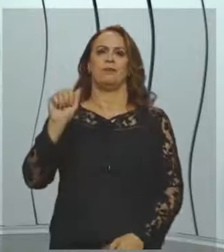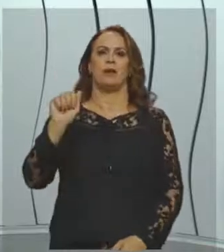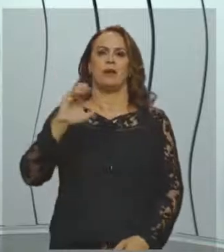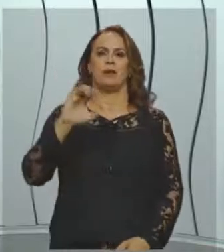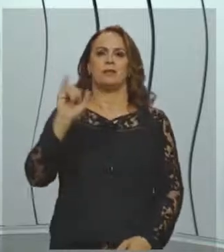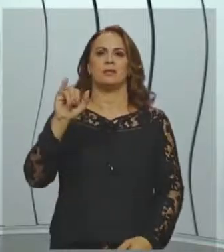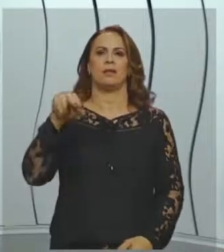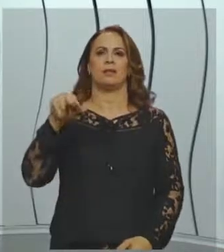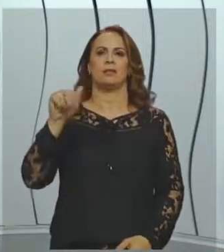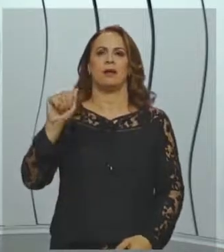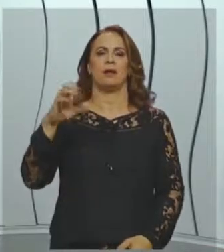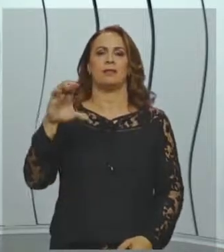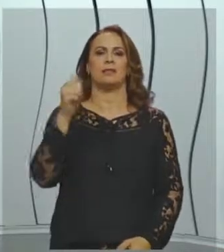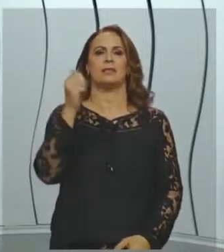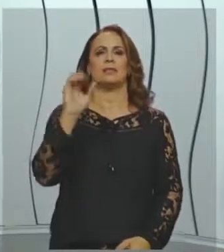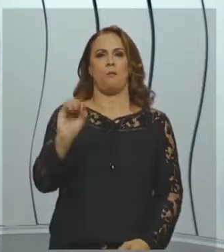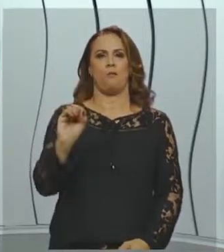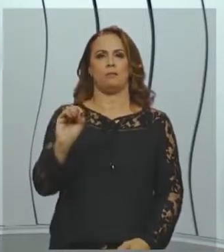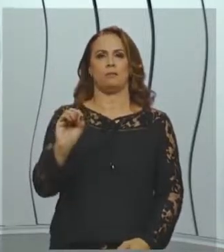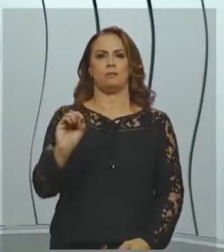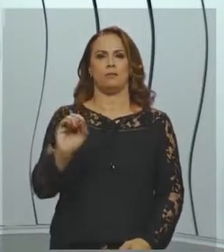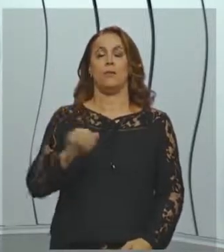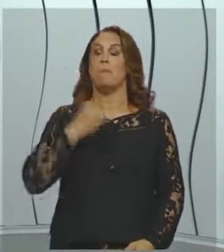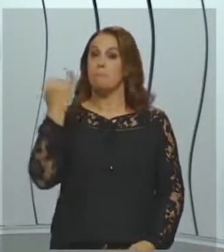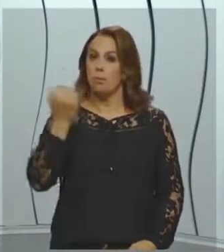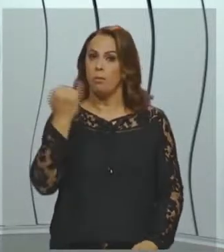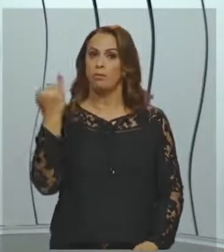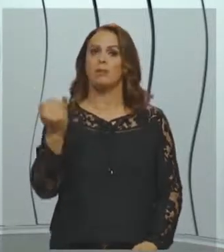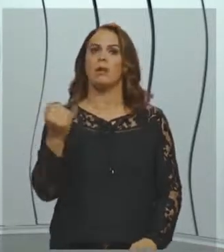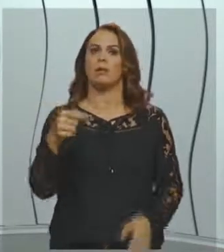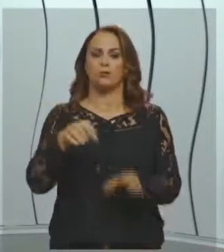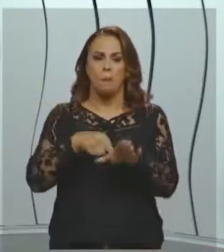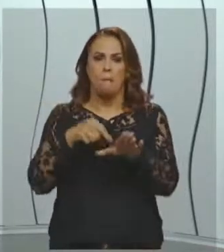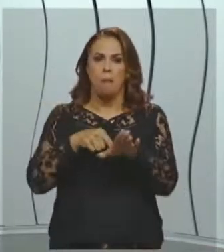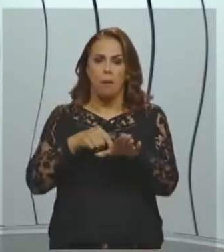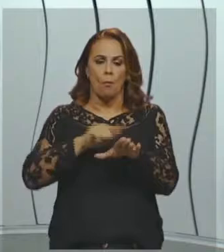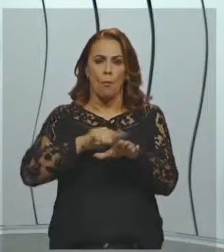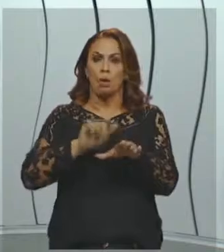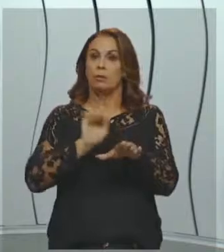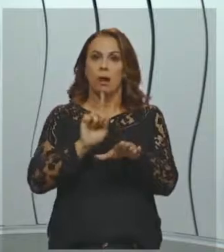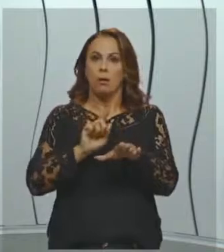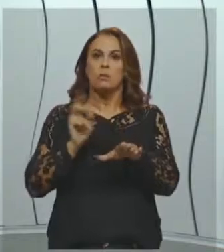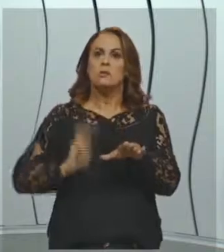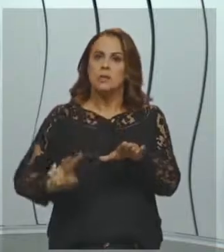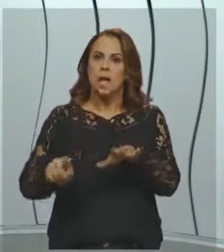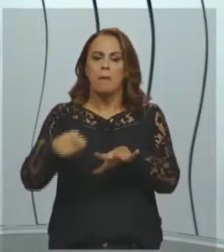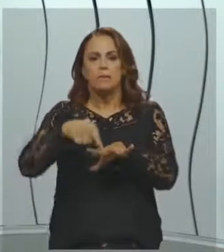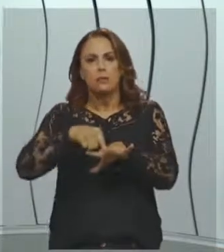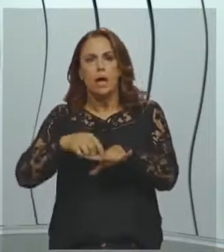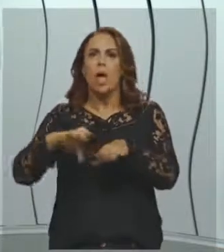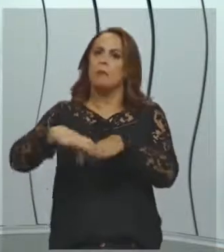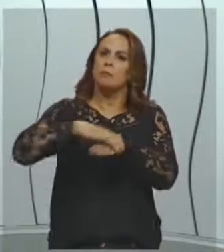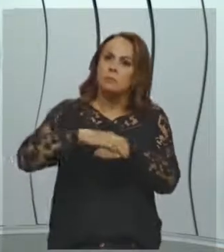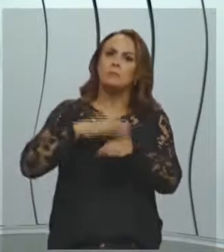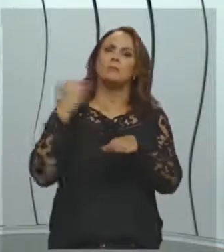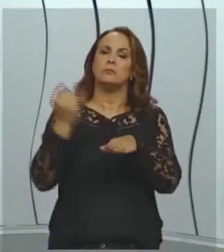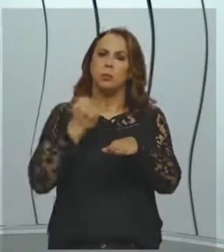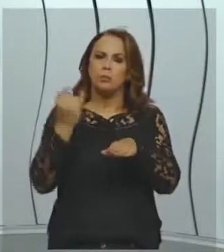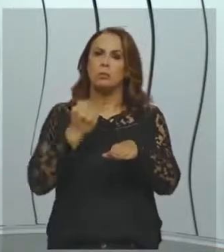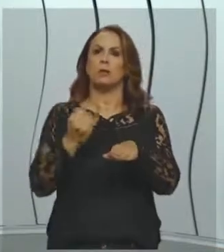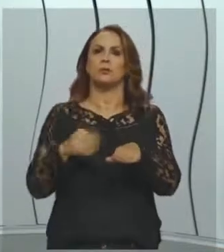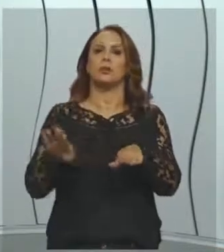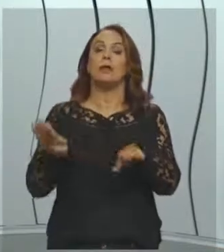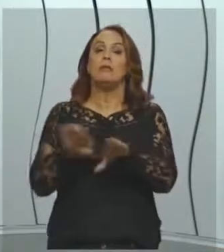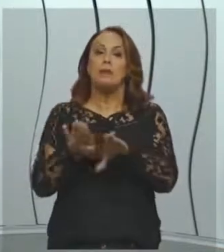É necessário que você ande calçado, que você higienize bem os seus ferimentos e que não tenha contato com a poeira, não